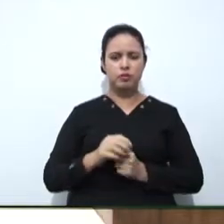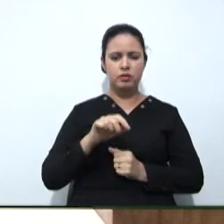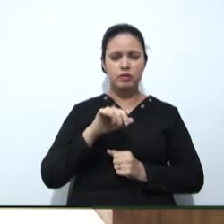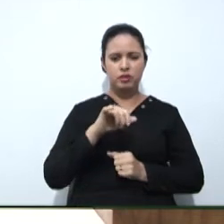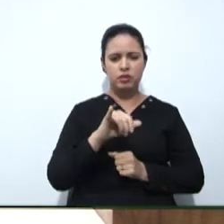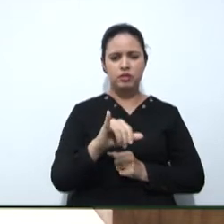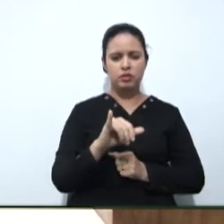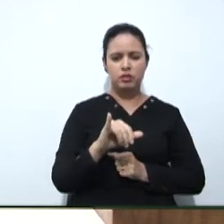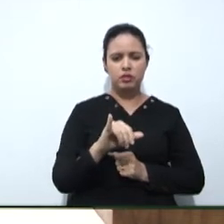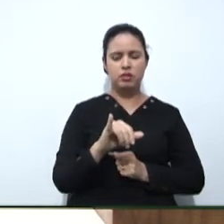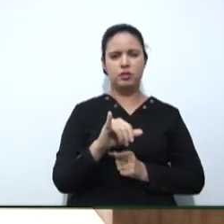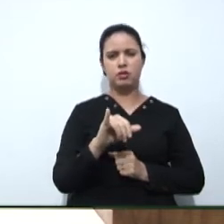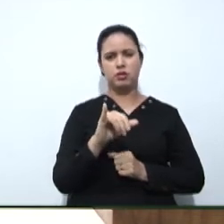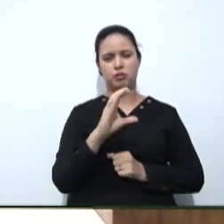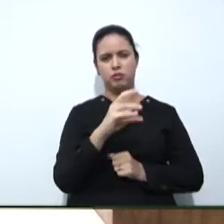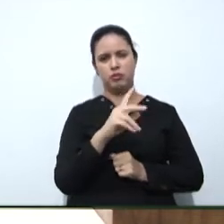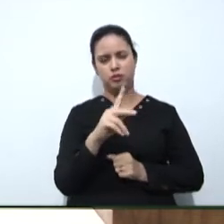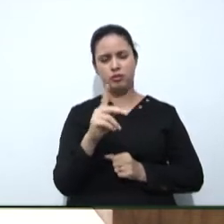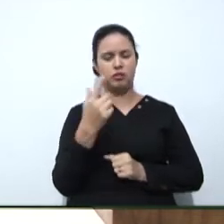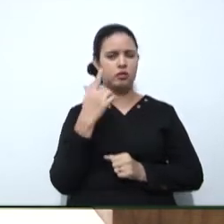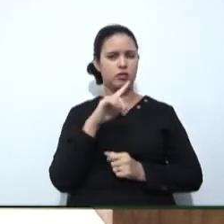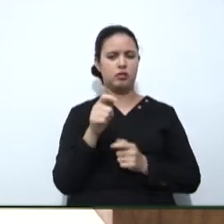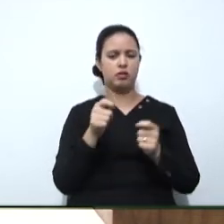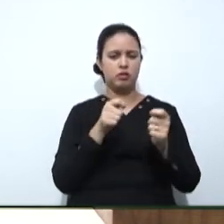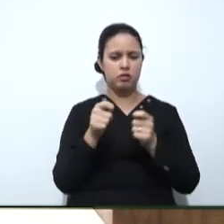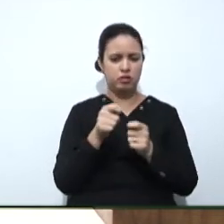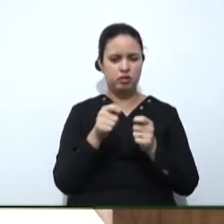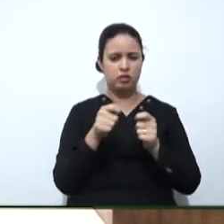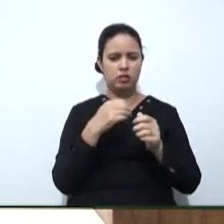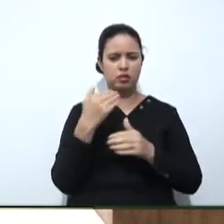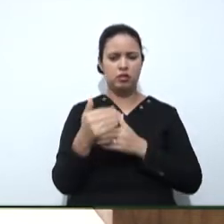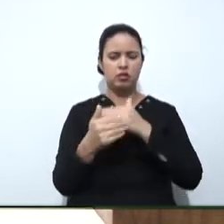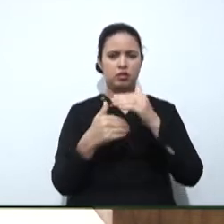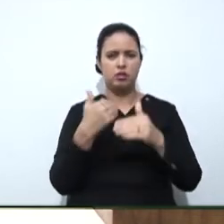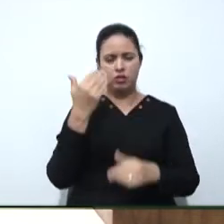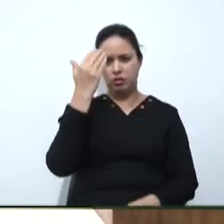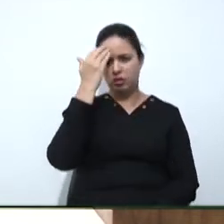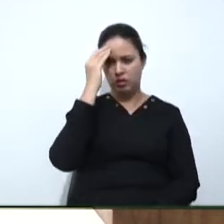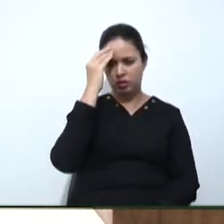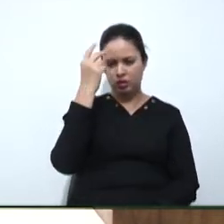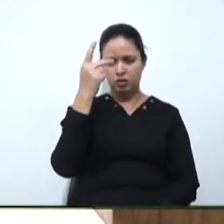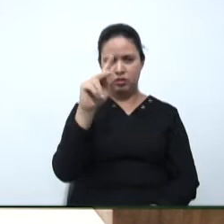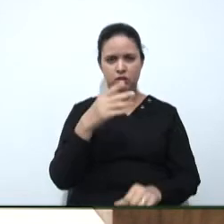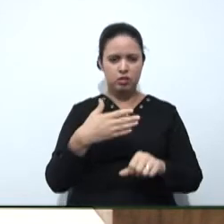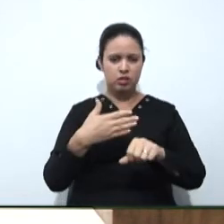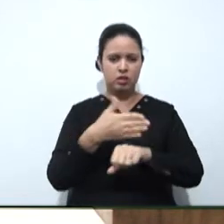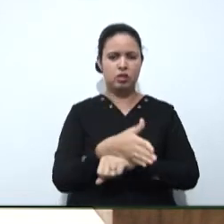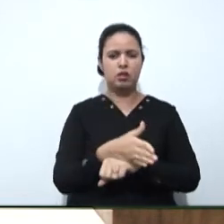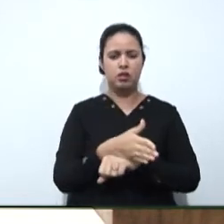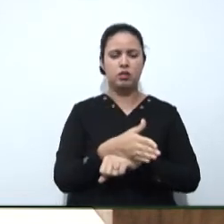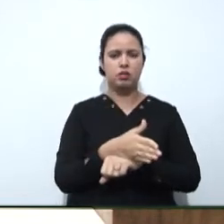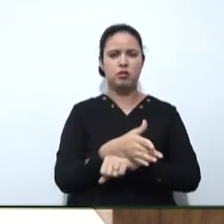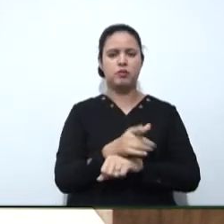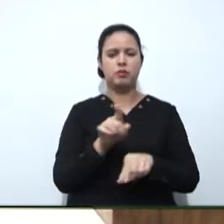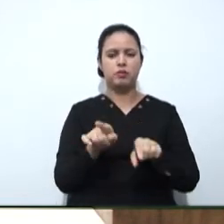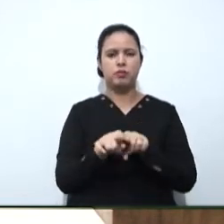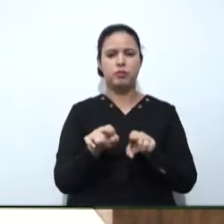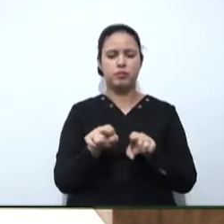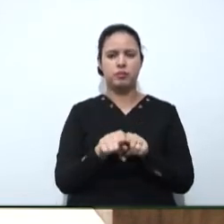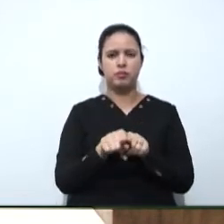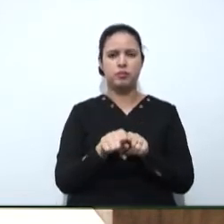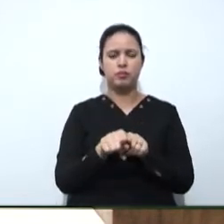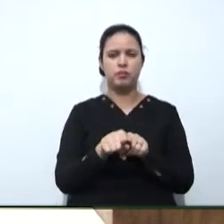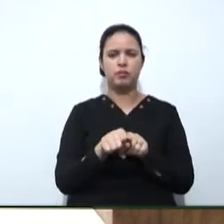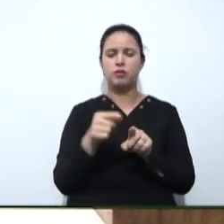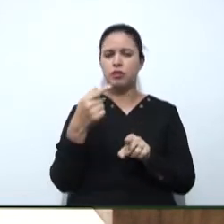ela consegue controlar bem os seus processos, compreende bem as suas entradas, compreende bem